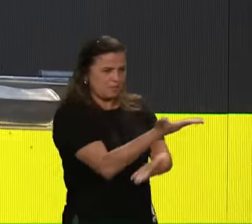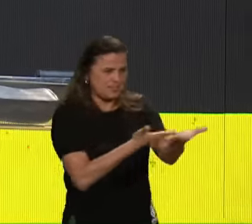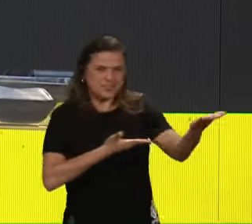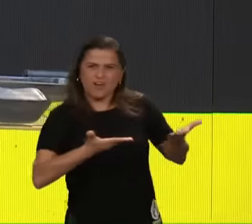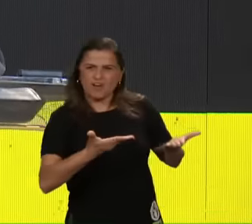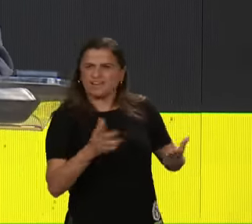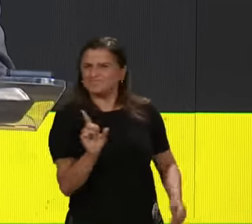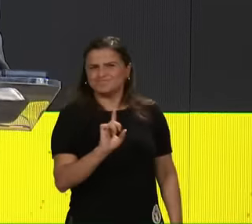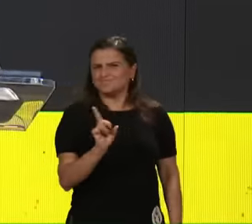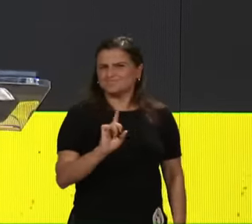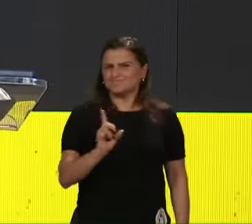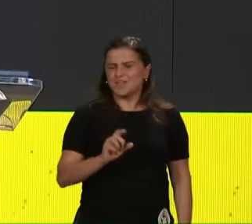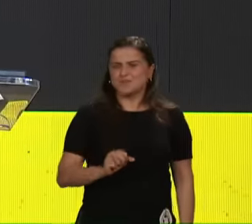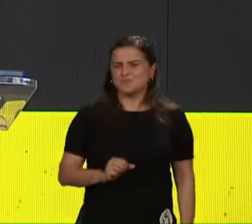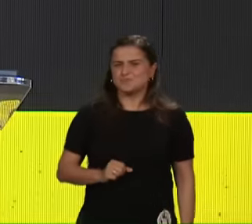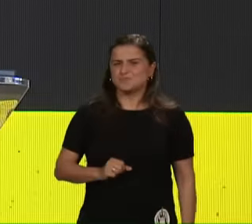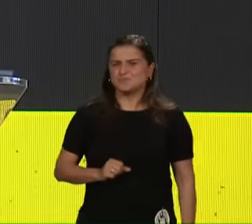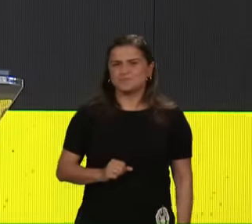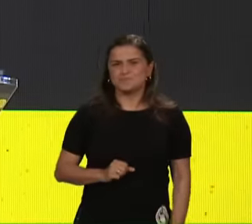assim.